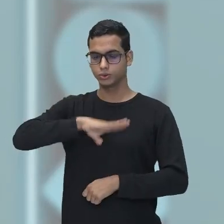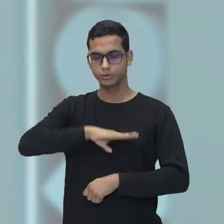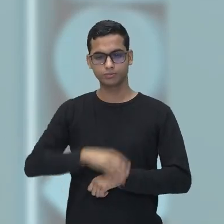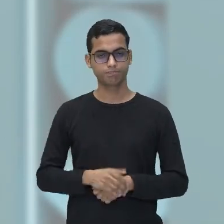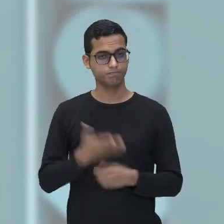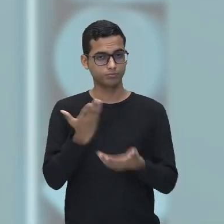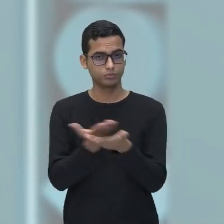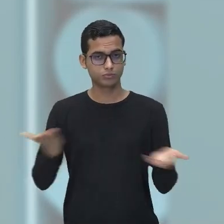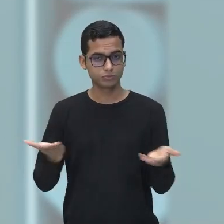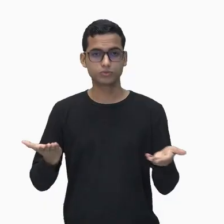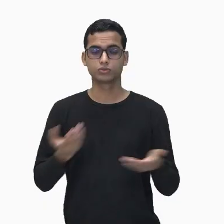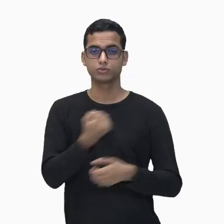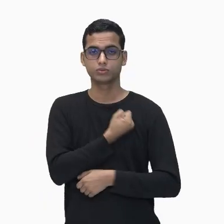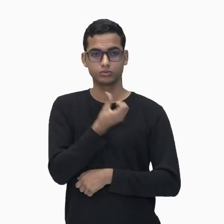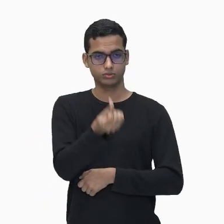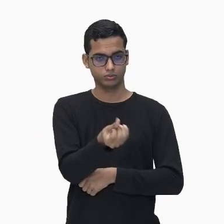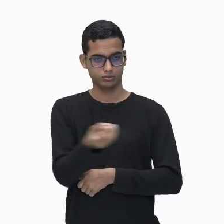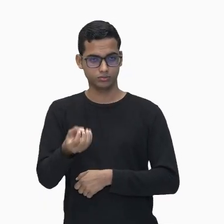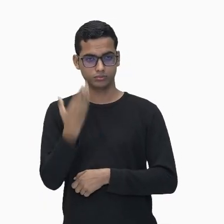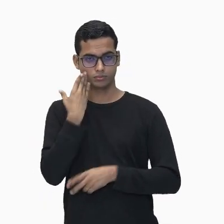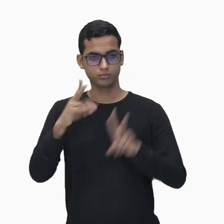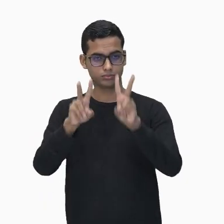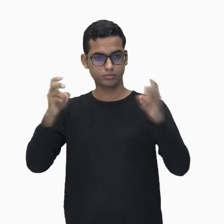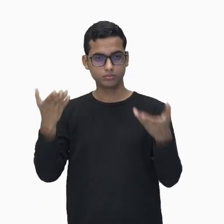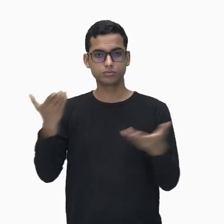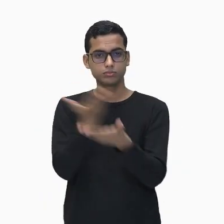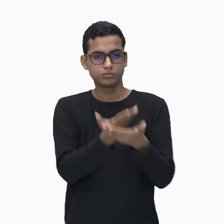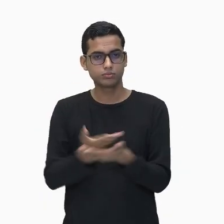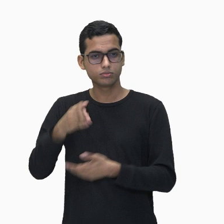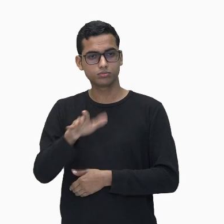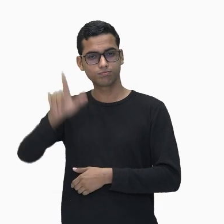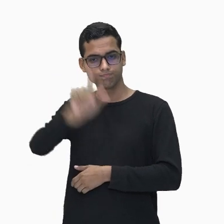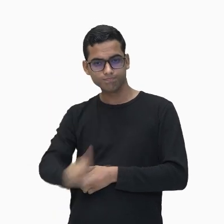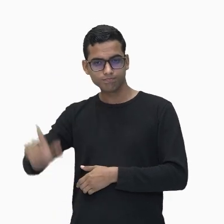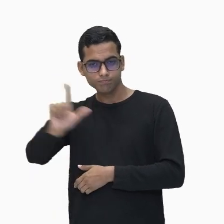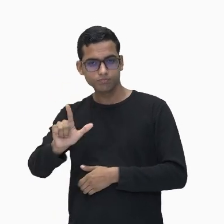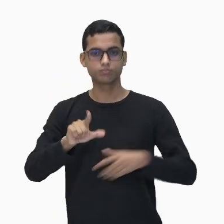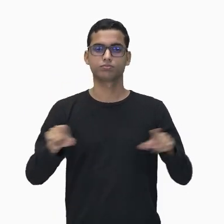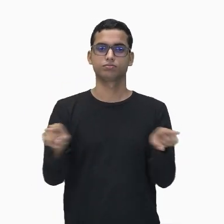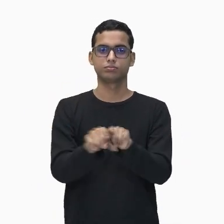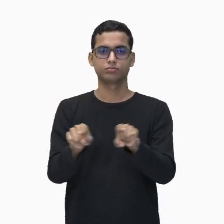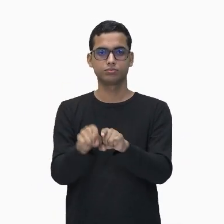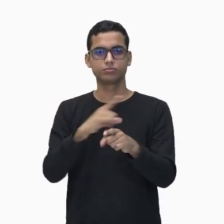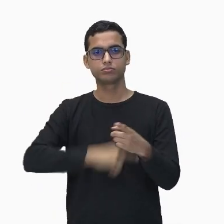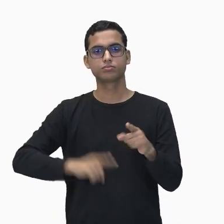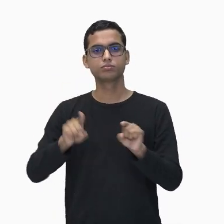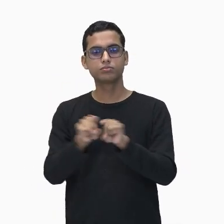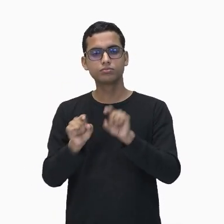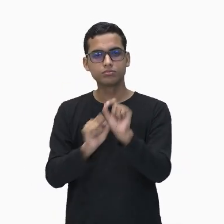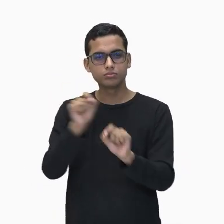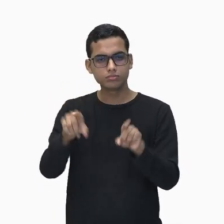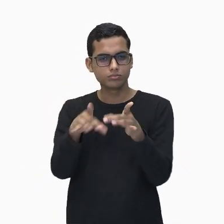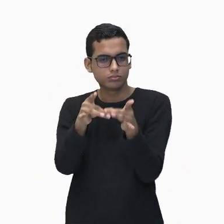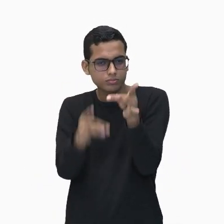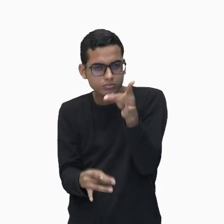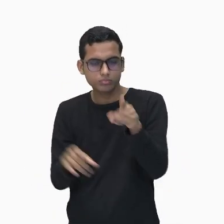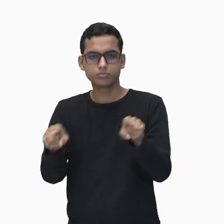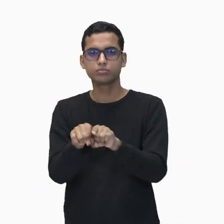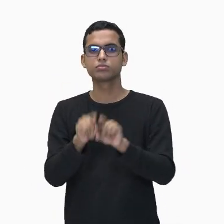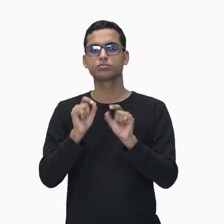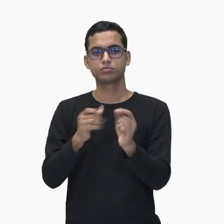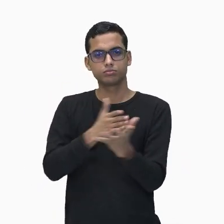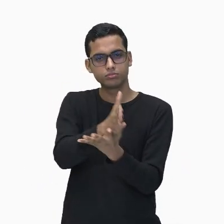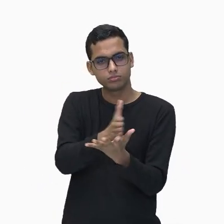Esta é a nossa aula 60, que tem como objeto de conhecimento os estudos literários e como detalhamento nós